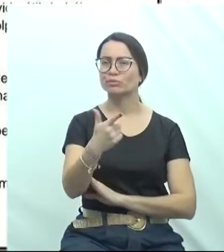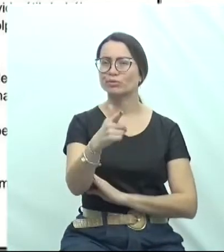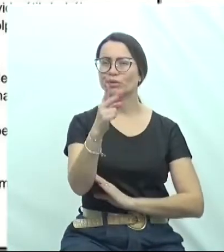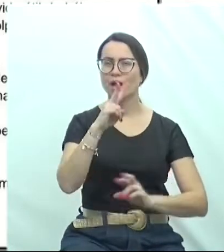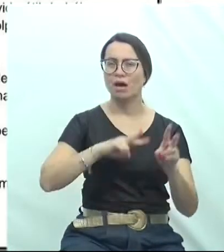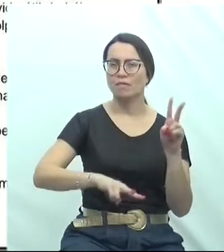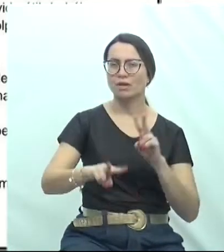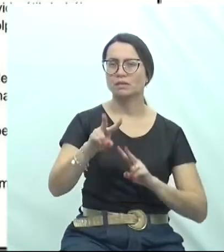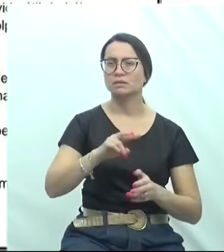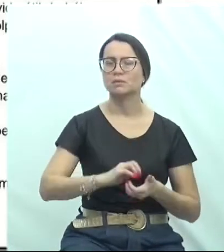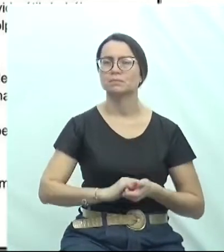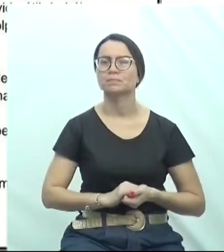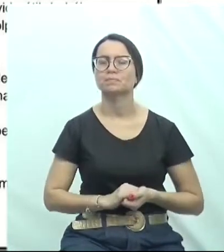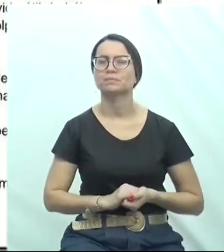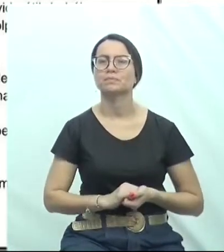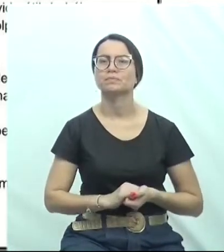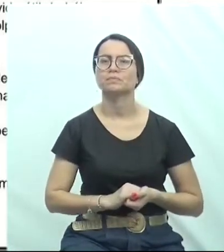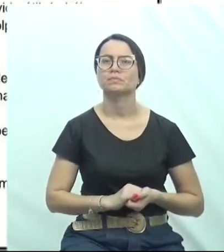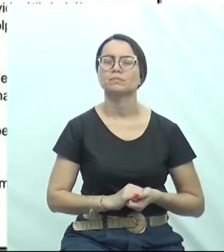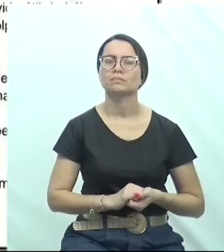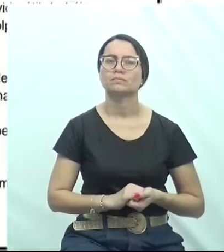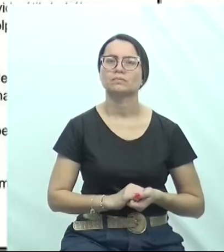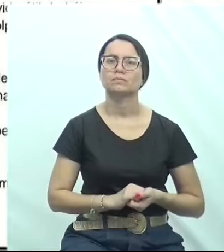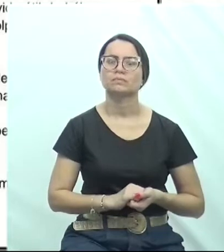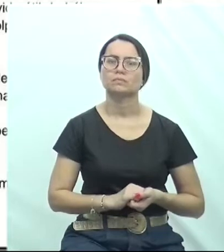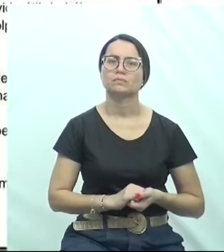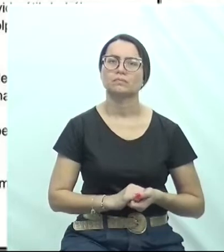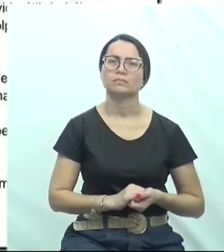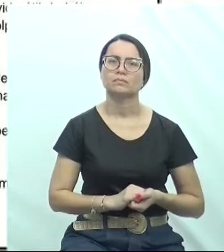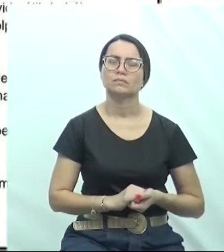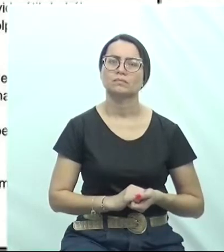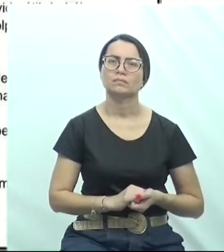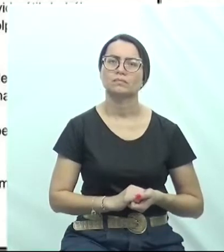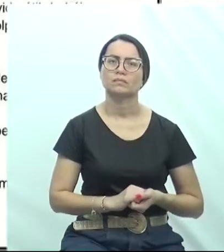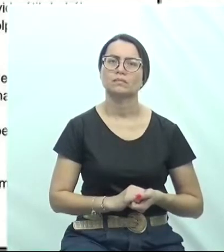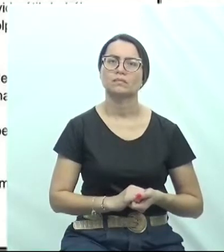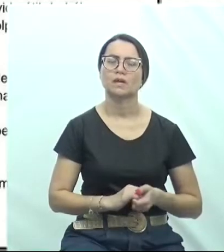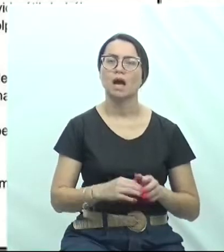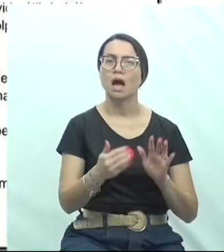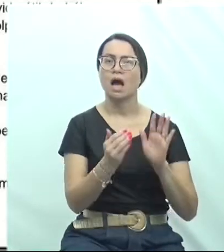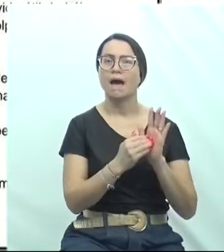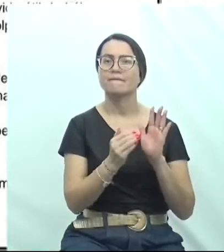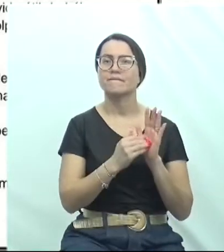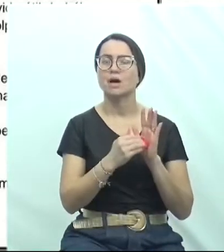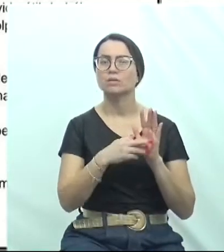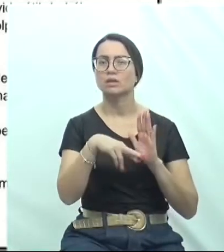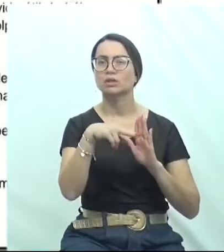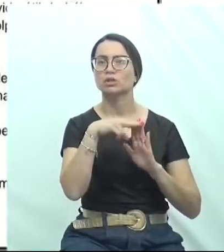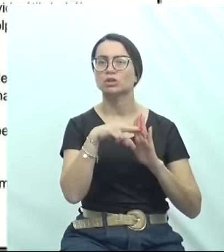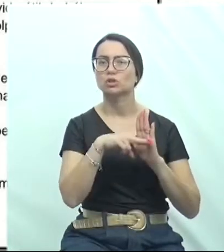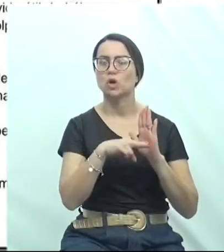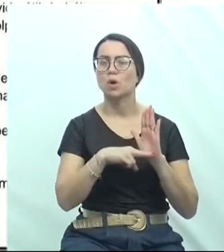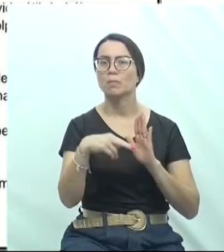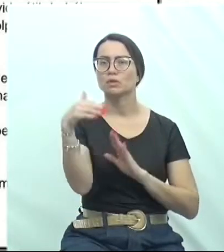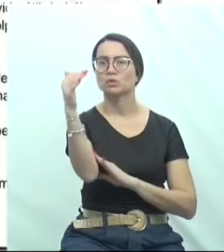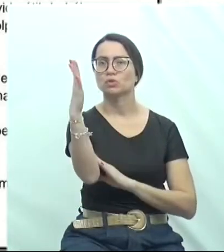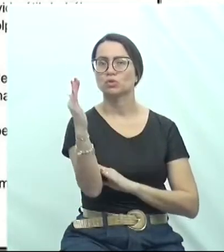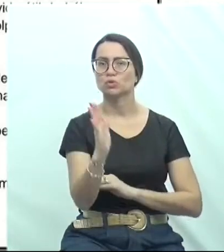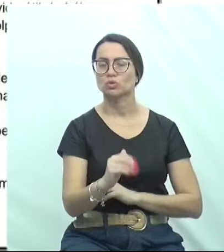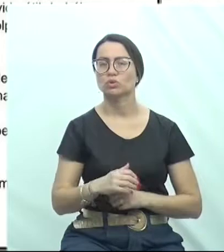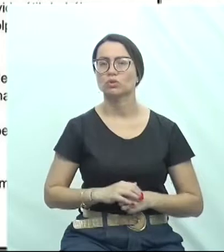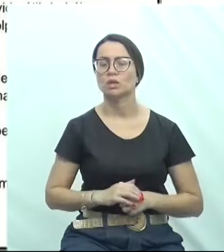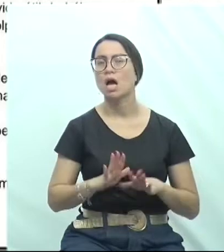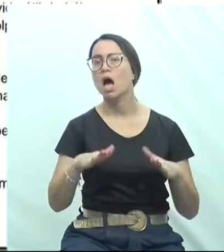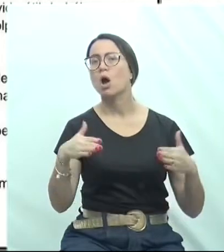bem, na falta de normas, na falta de normas nacionais, quais as normas que vocês utilizam?